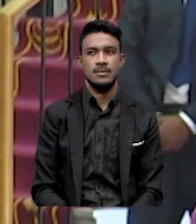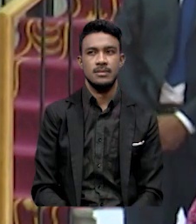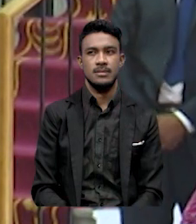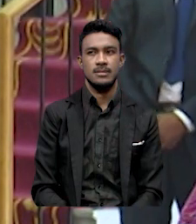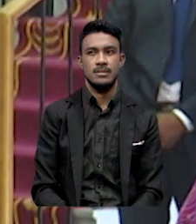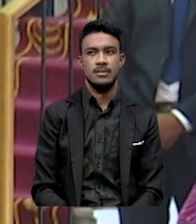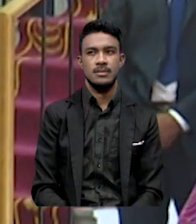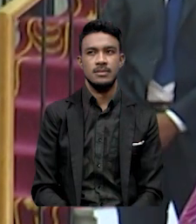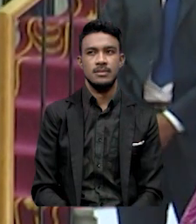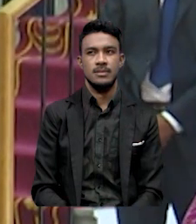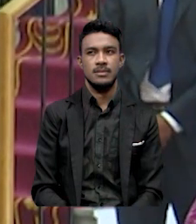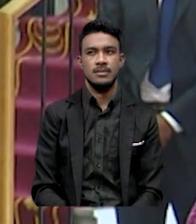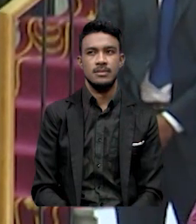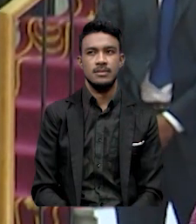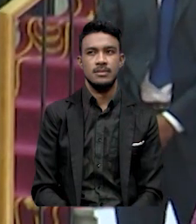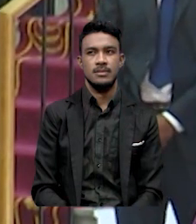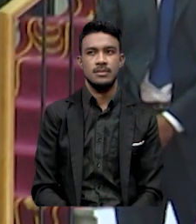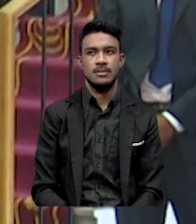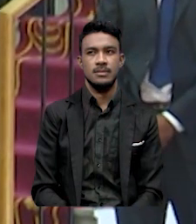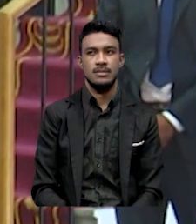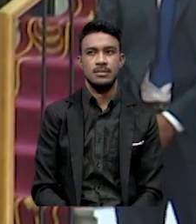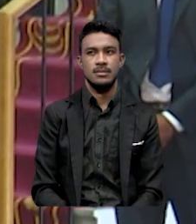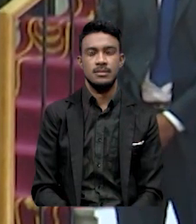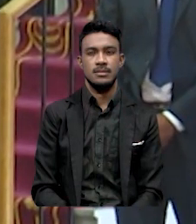Está connosco há algum tempo, até para se poder